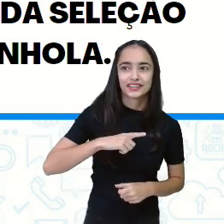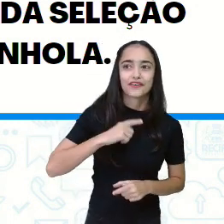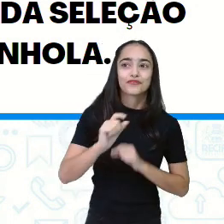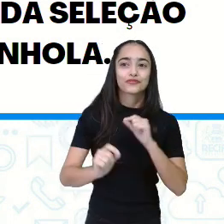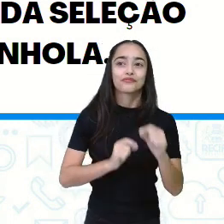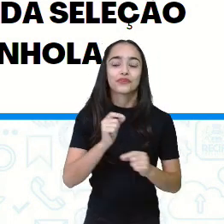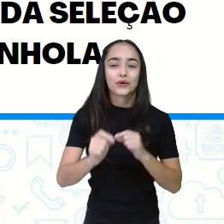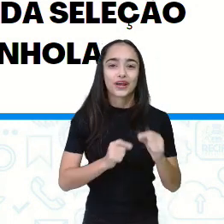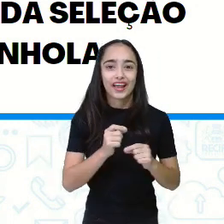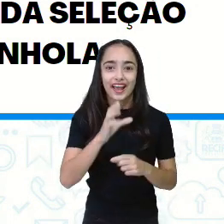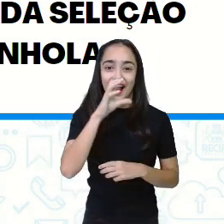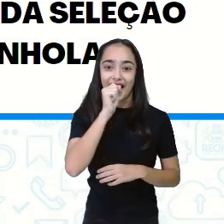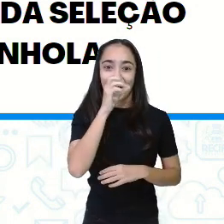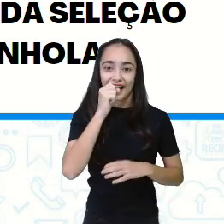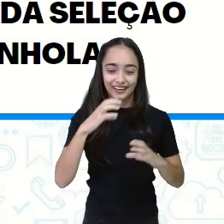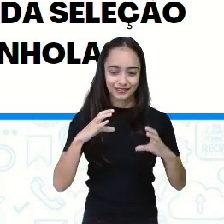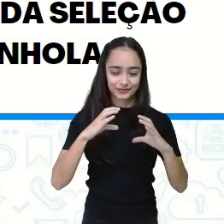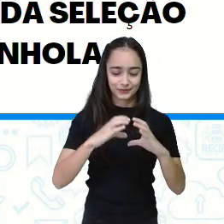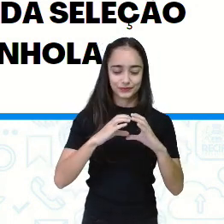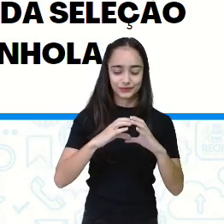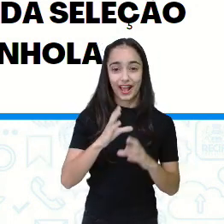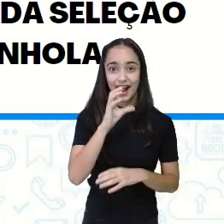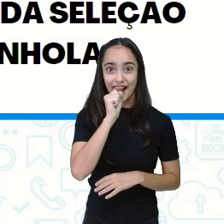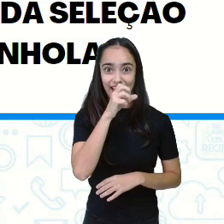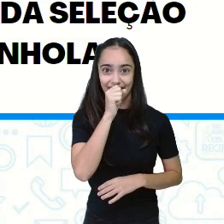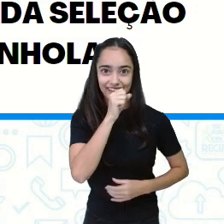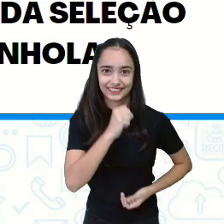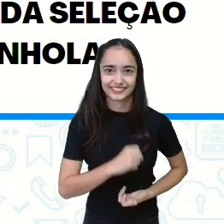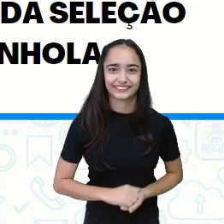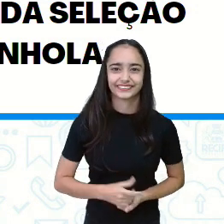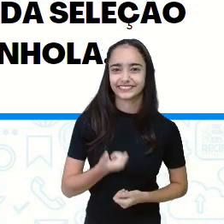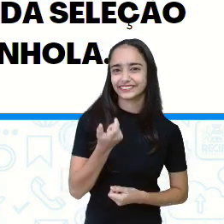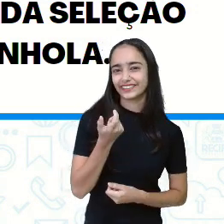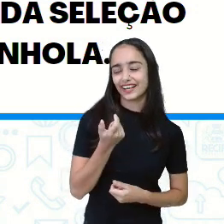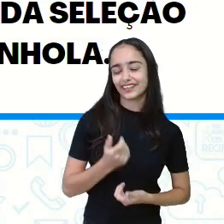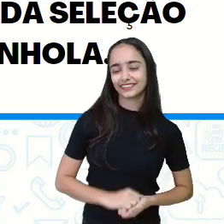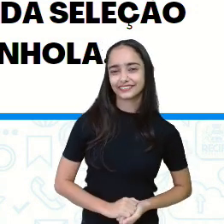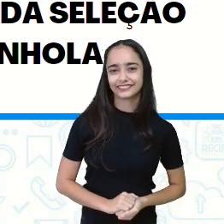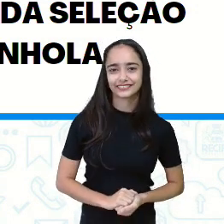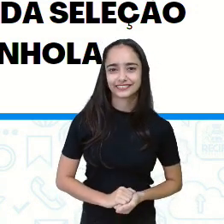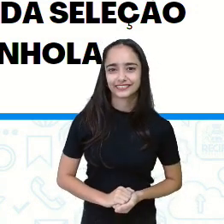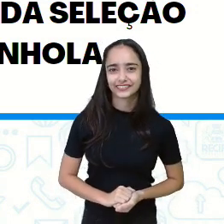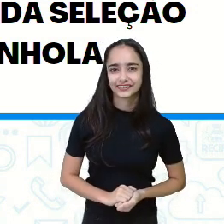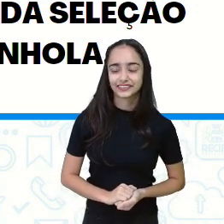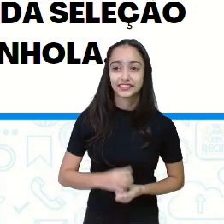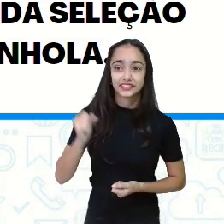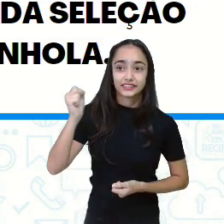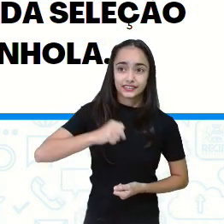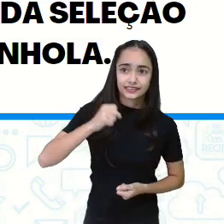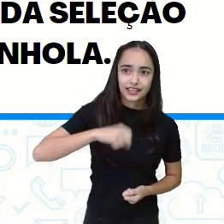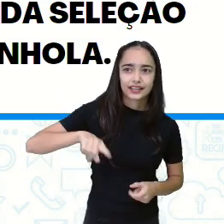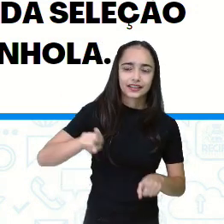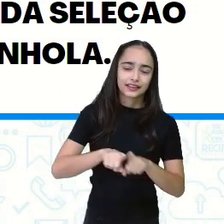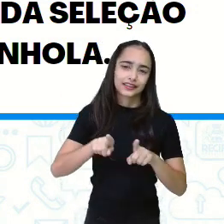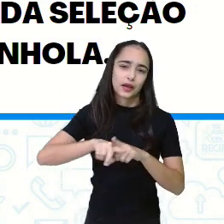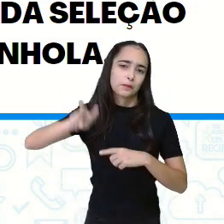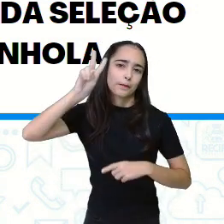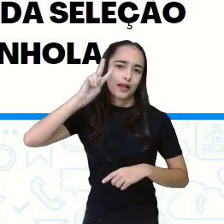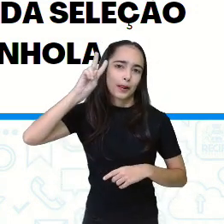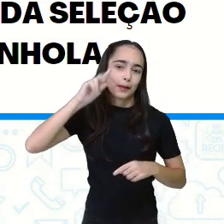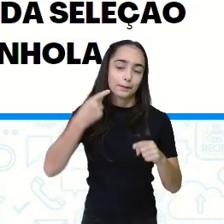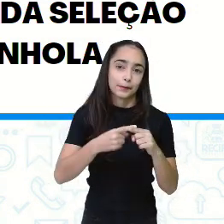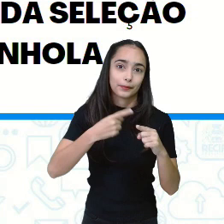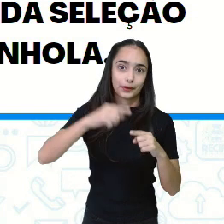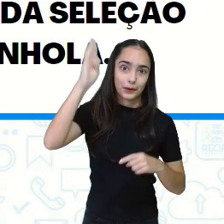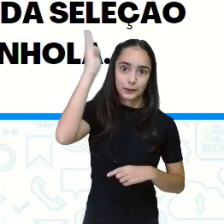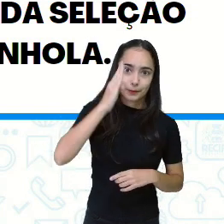da palavra naranja, que significa laranja em espanhol. Muito bem, esse daí também lembra, porque o Brasil foi uma